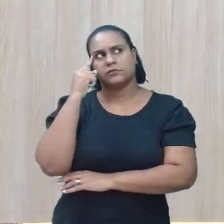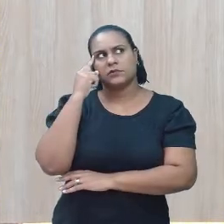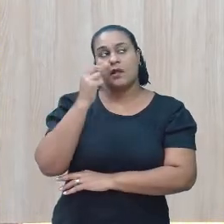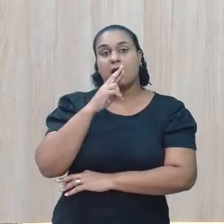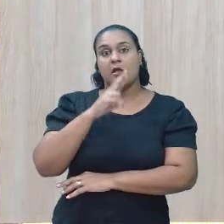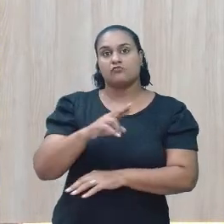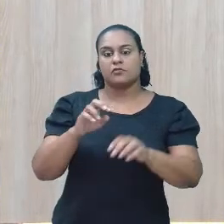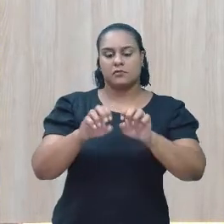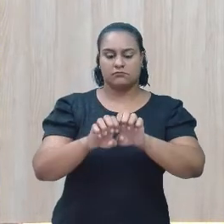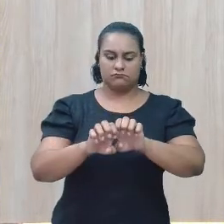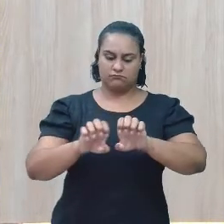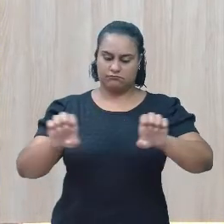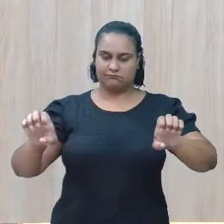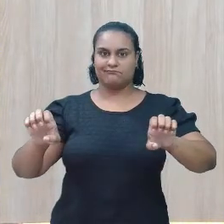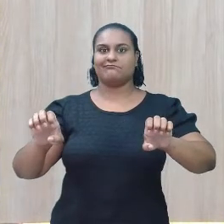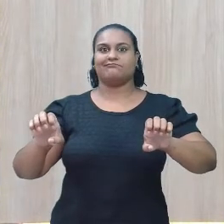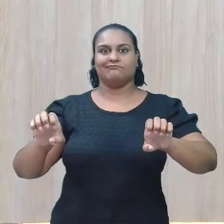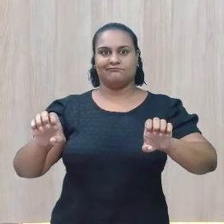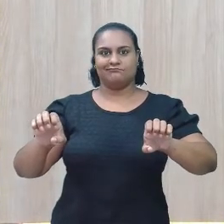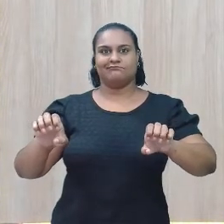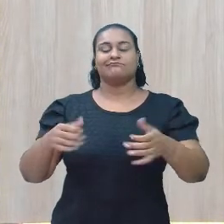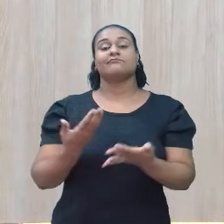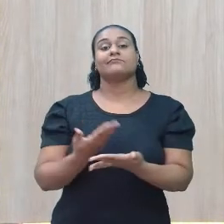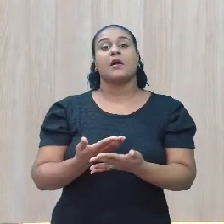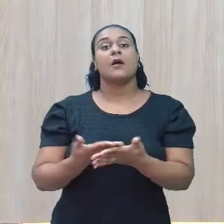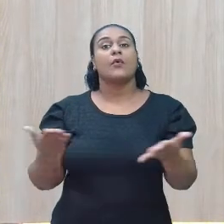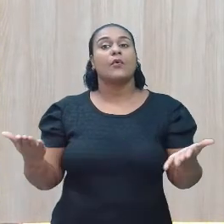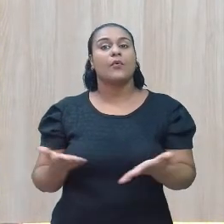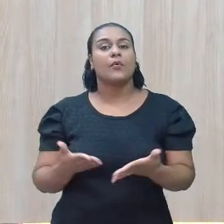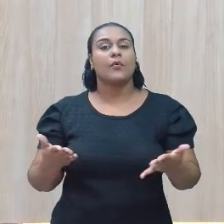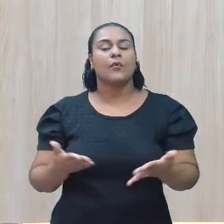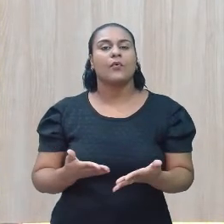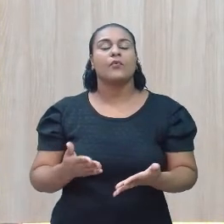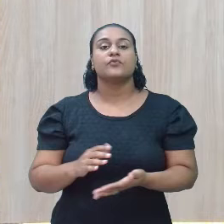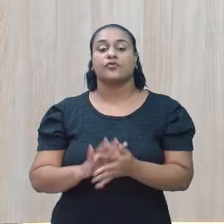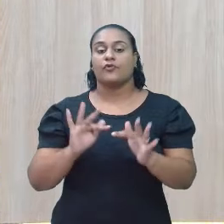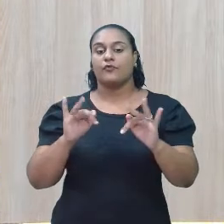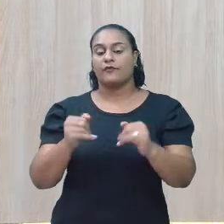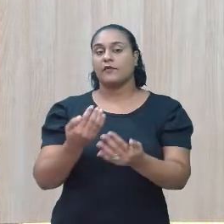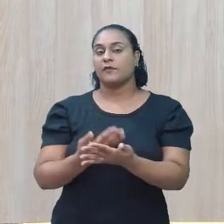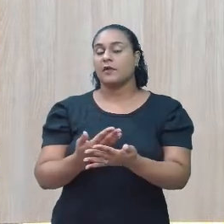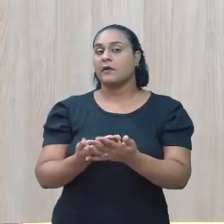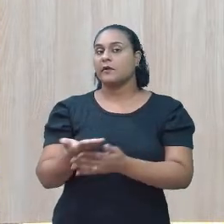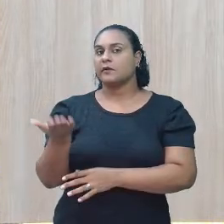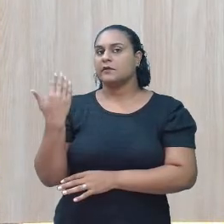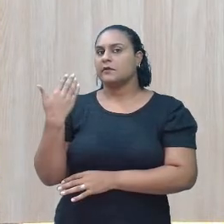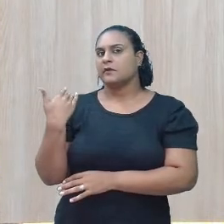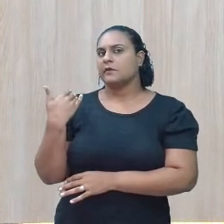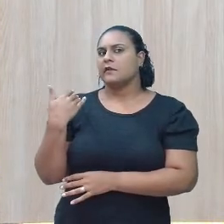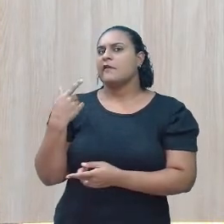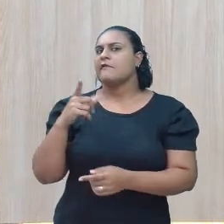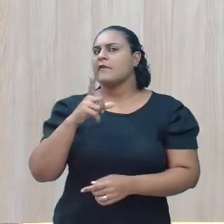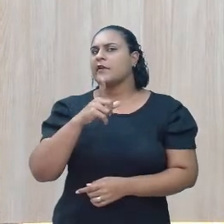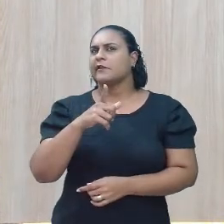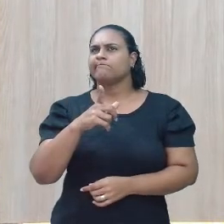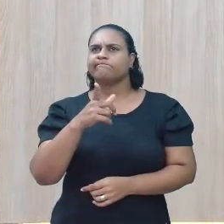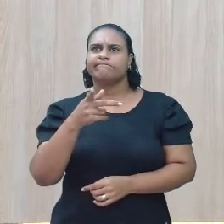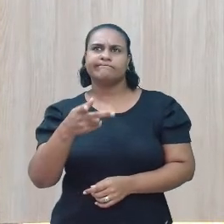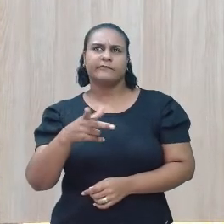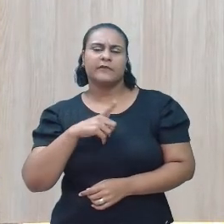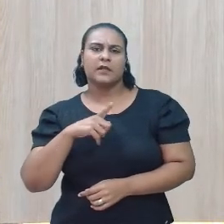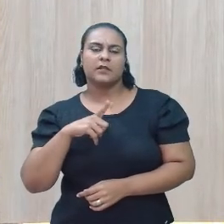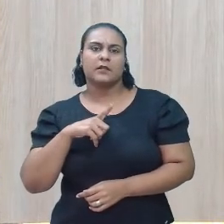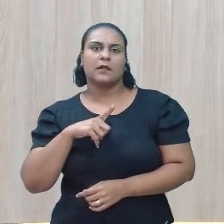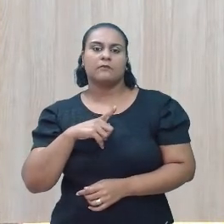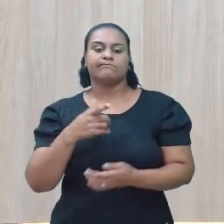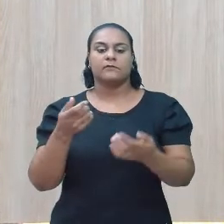na resolução de uma equação. Na aula de hoje, como eu falei no final da aula anterior, a gente vai trabalhar com os sistemas de